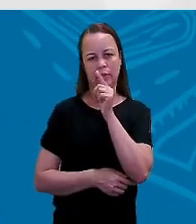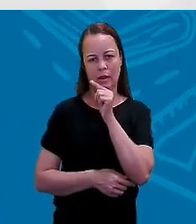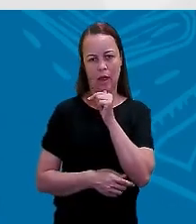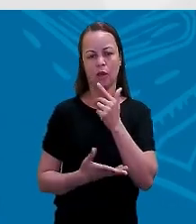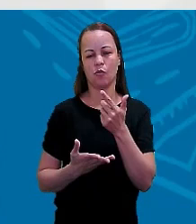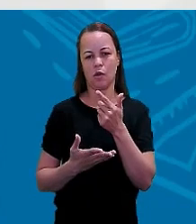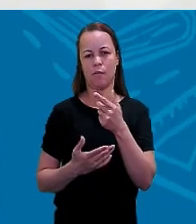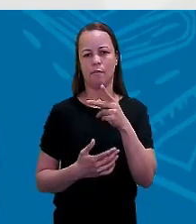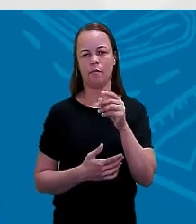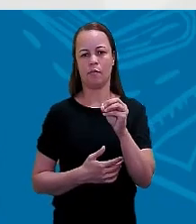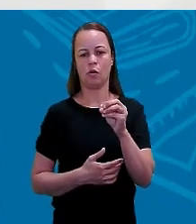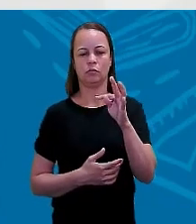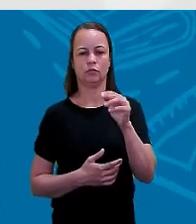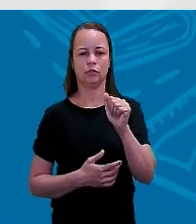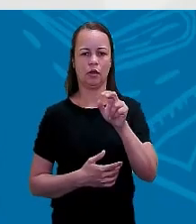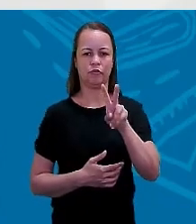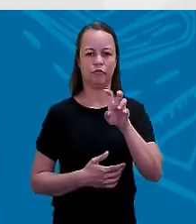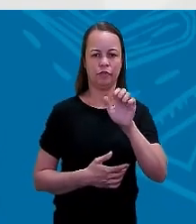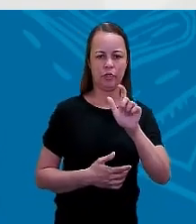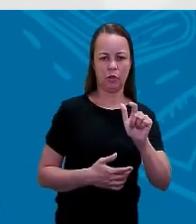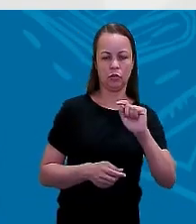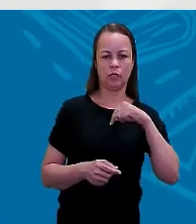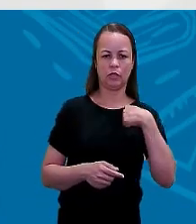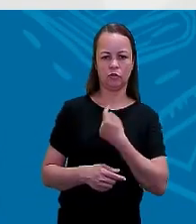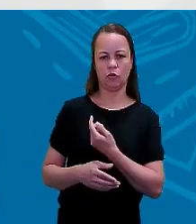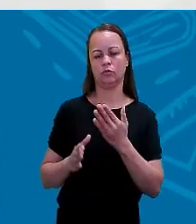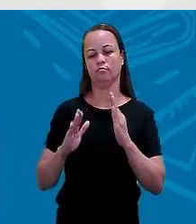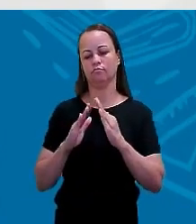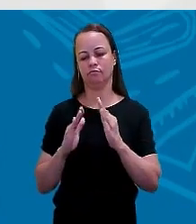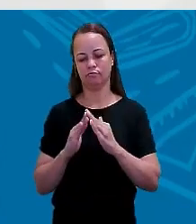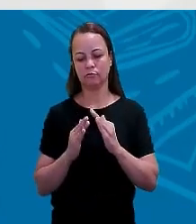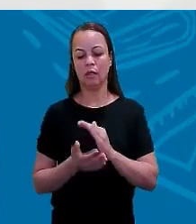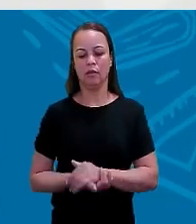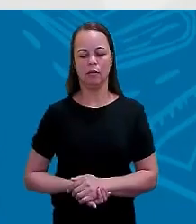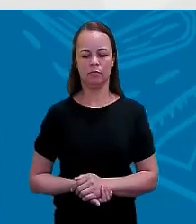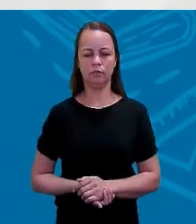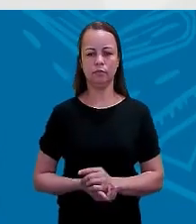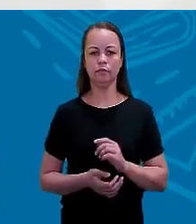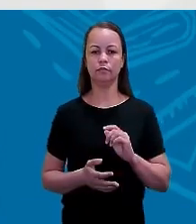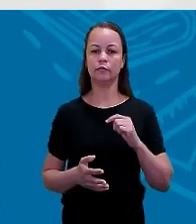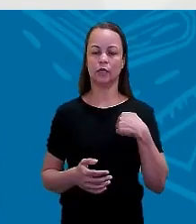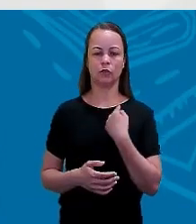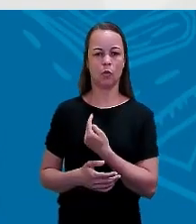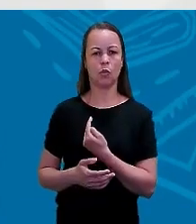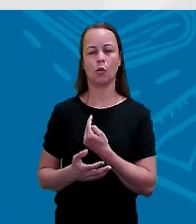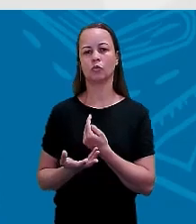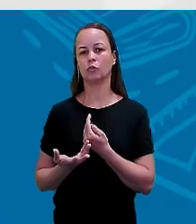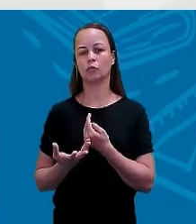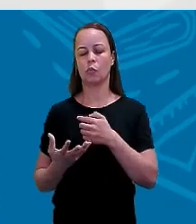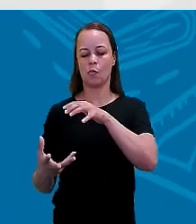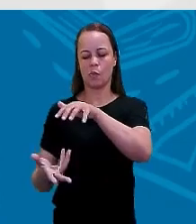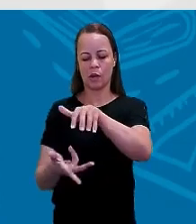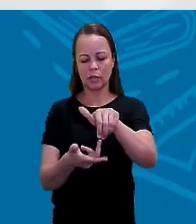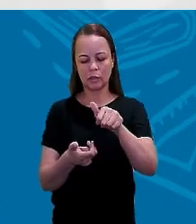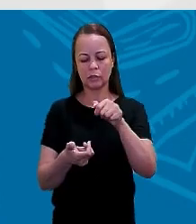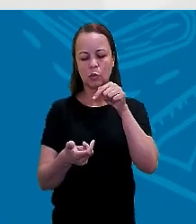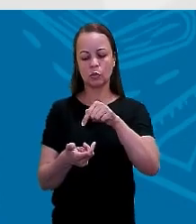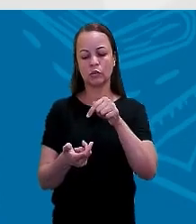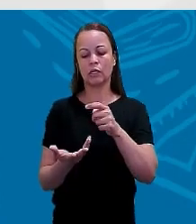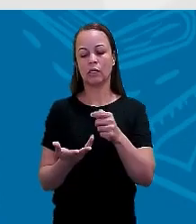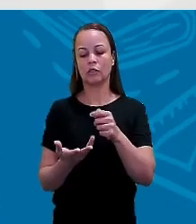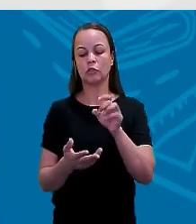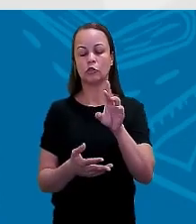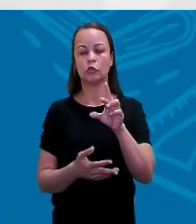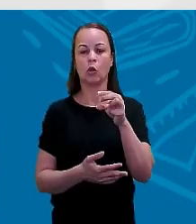água potável nas nossas casas. Nosso planeta ele é chamado de Terra, porém cerca de